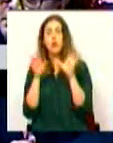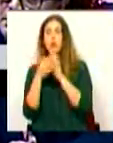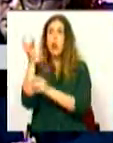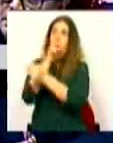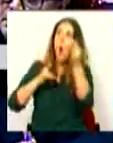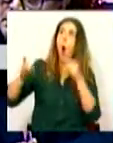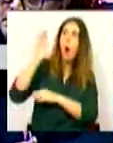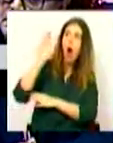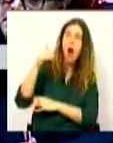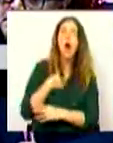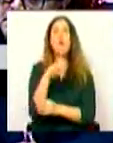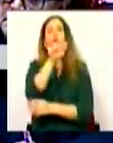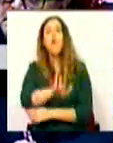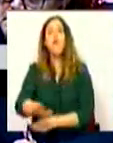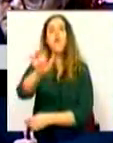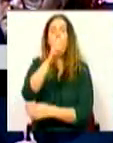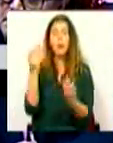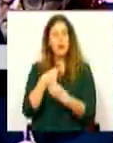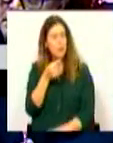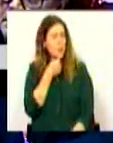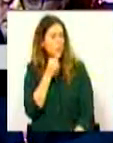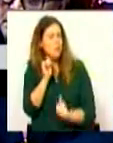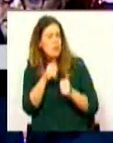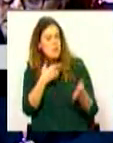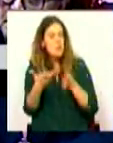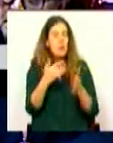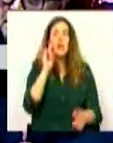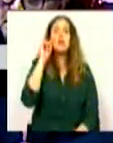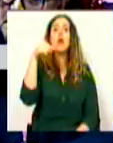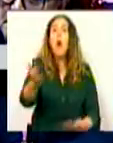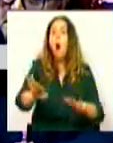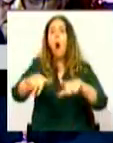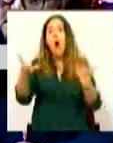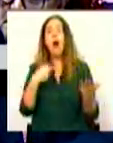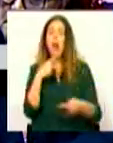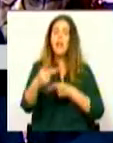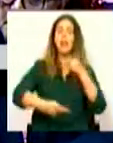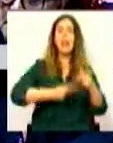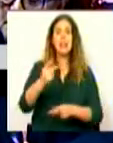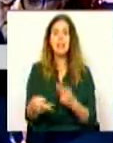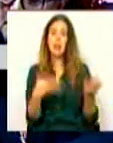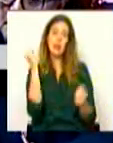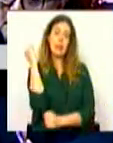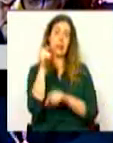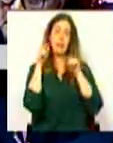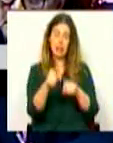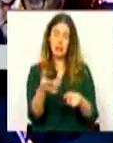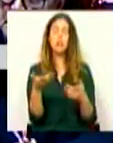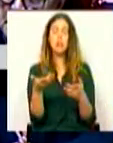Europa, formas de ter em conta a especialização na avaliação deste tipo de